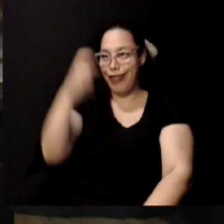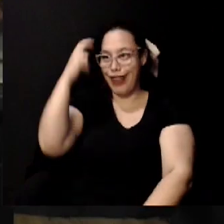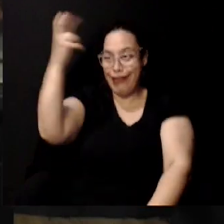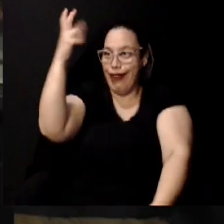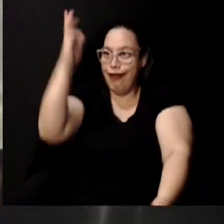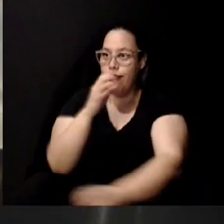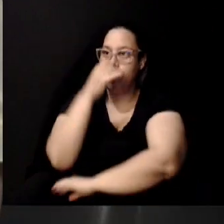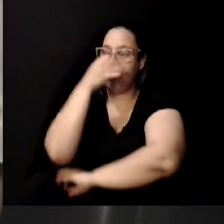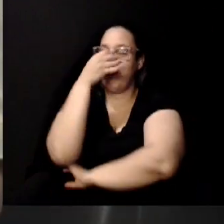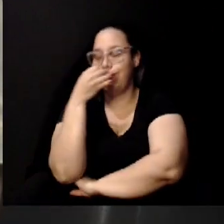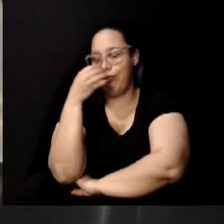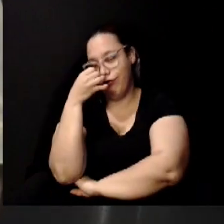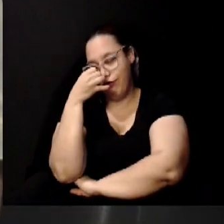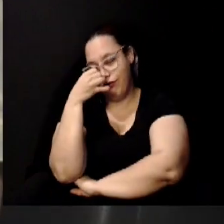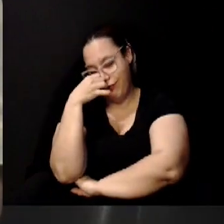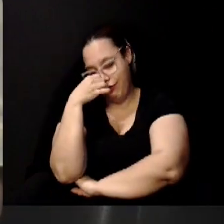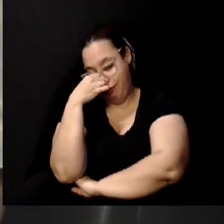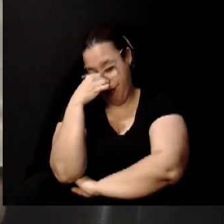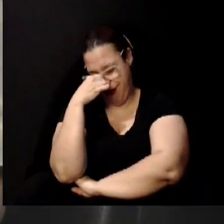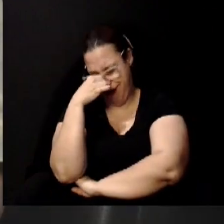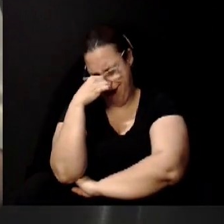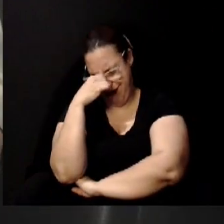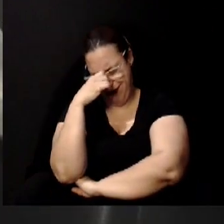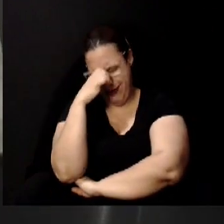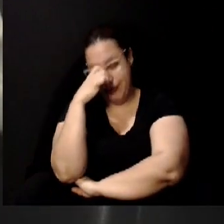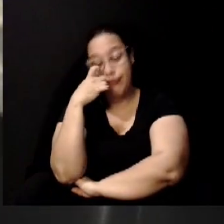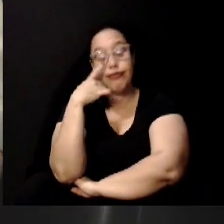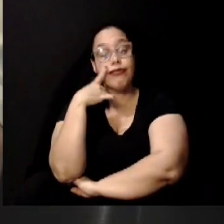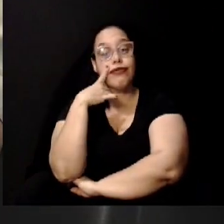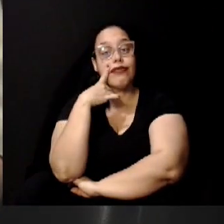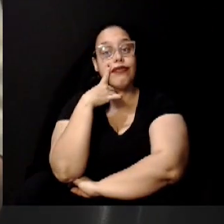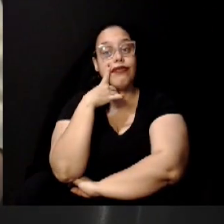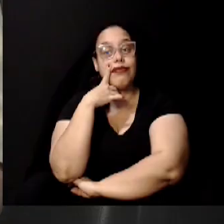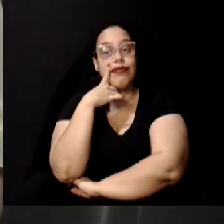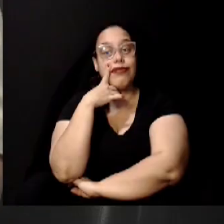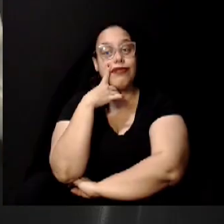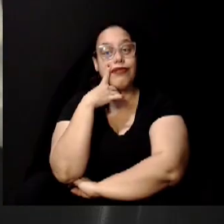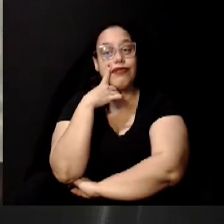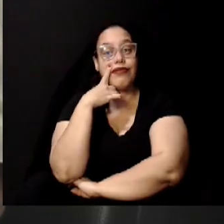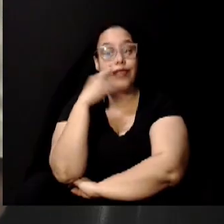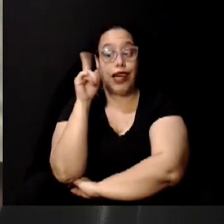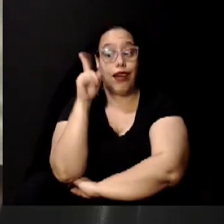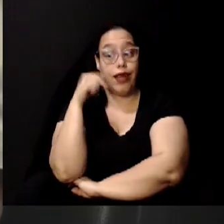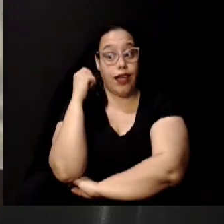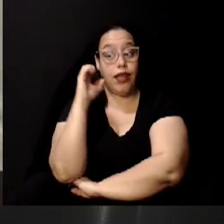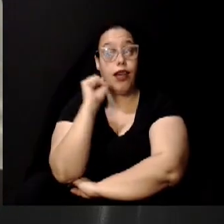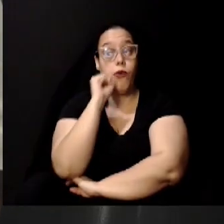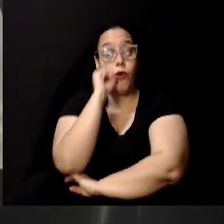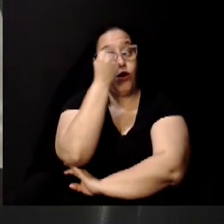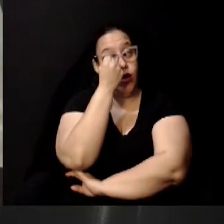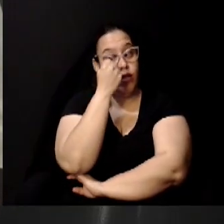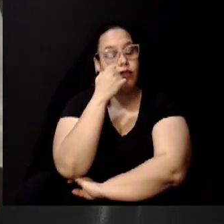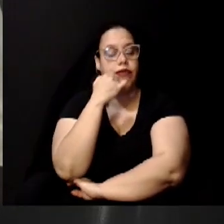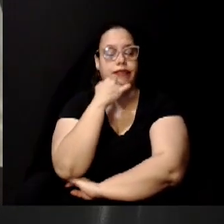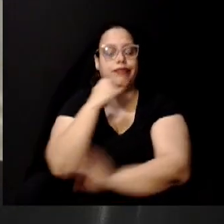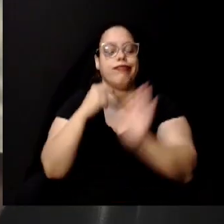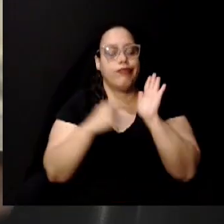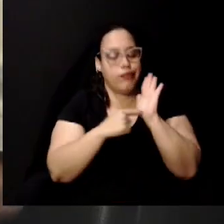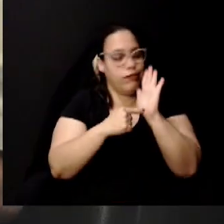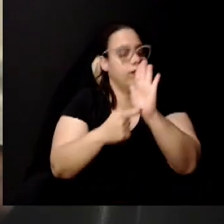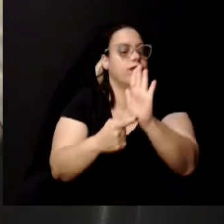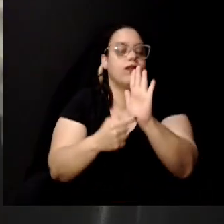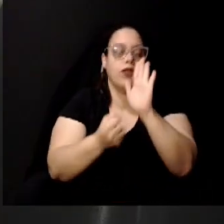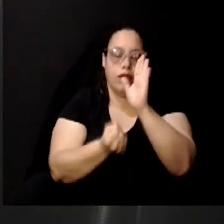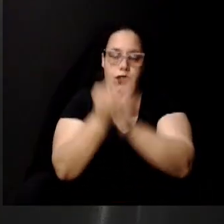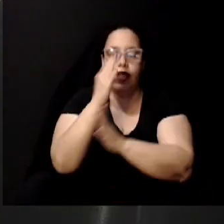tem inteligência, entendeu? Então, assim, é um cenário grave. Por isso que nós apresentamos essa criação da Brigada